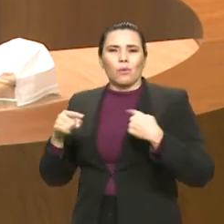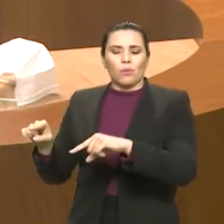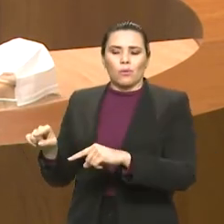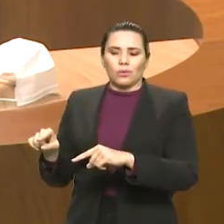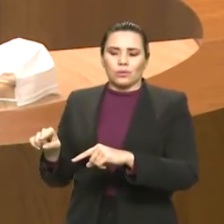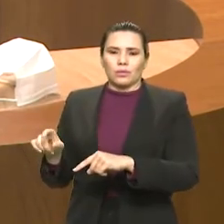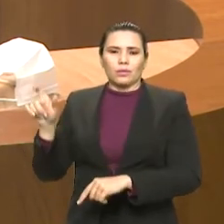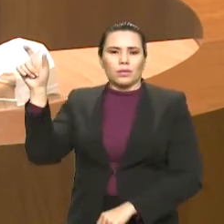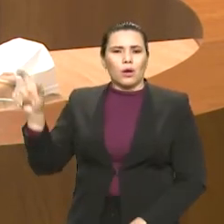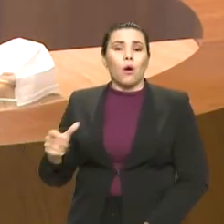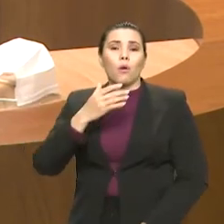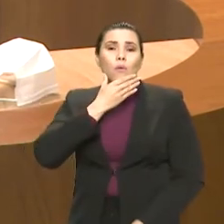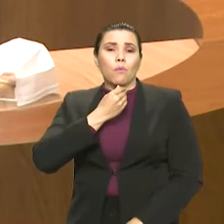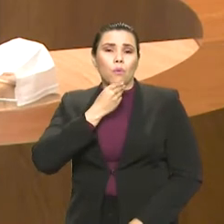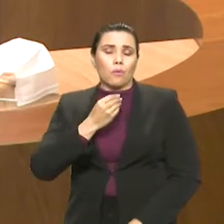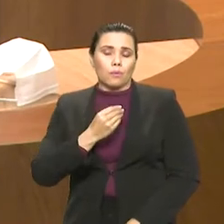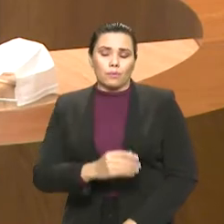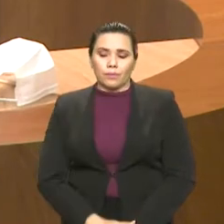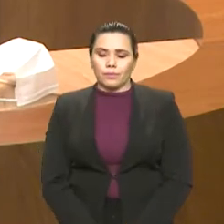que...